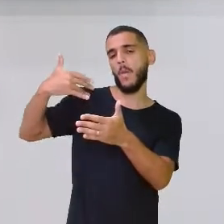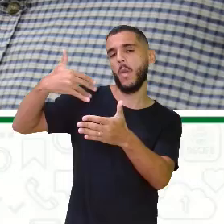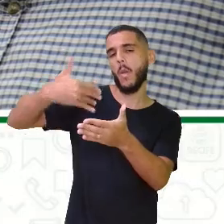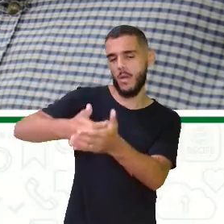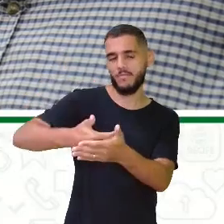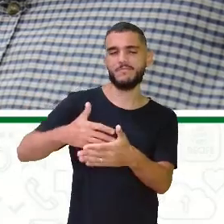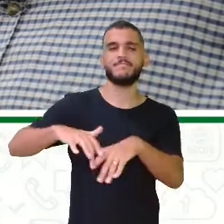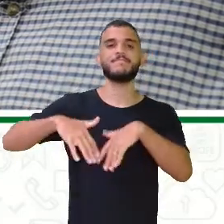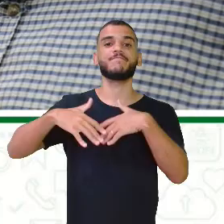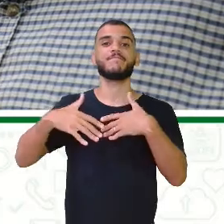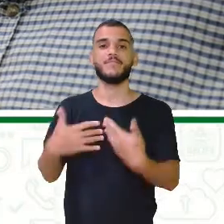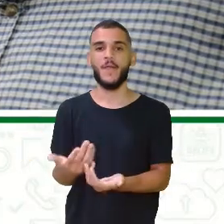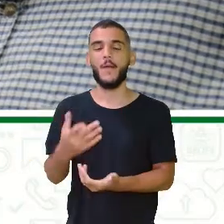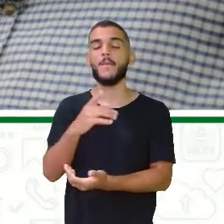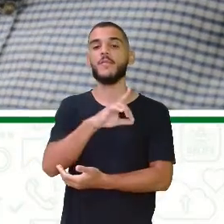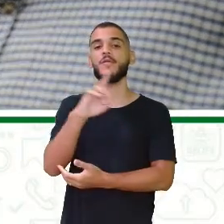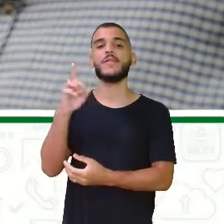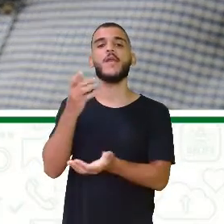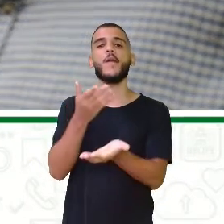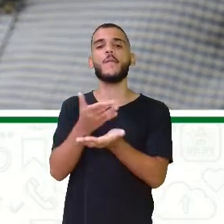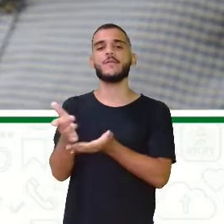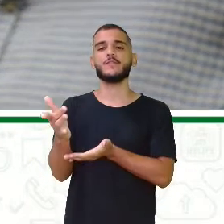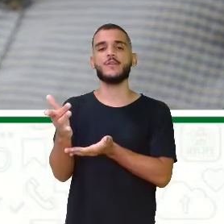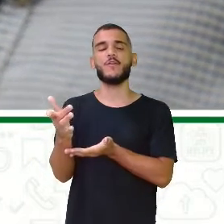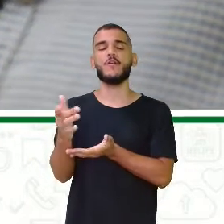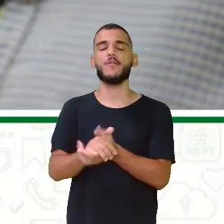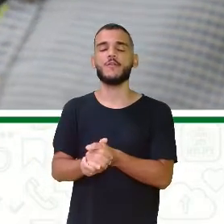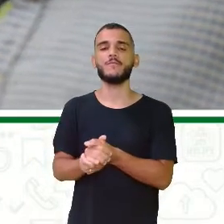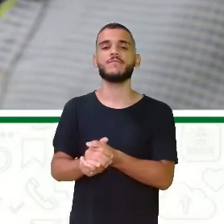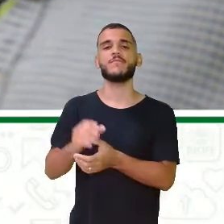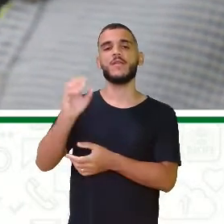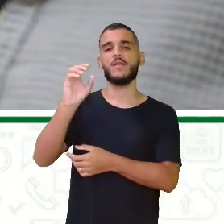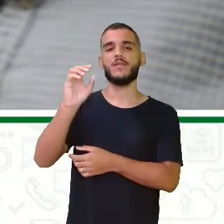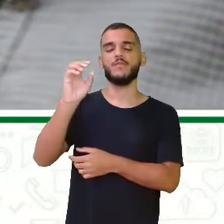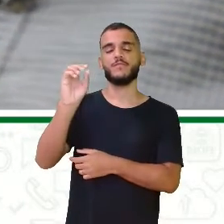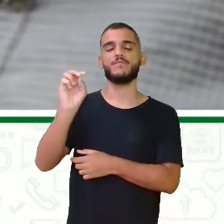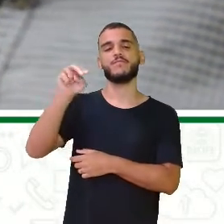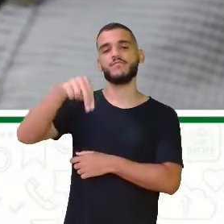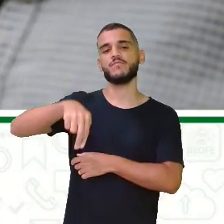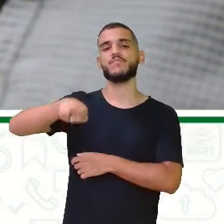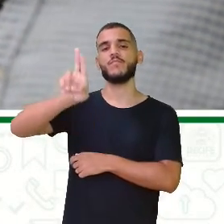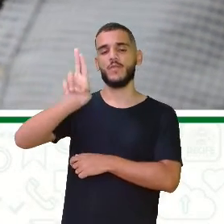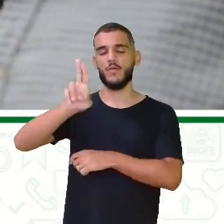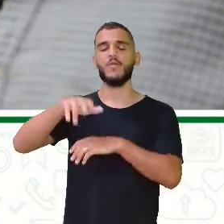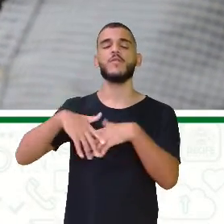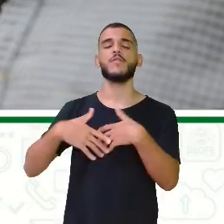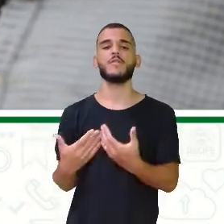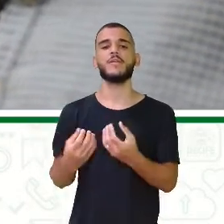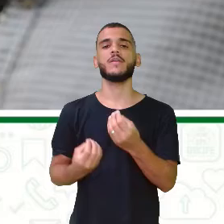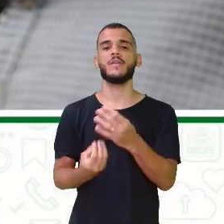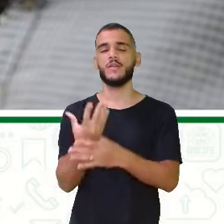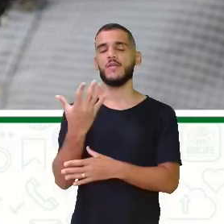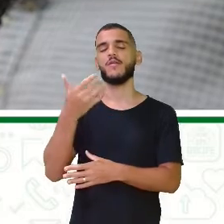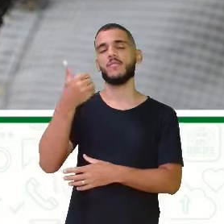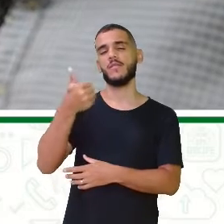Olha só, a data foi instituída pela Organização das Nações Unidas, a ONU, em